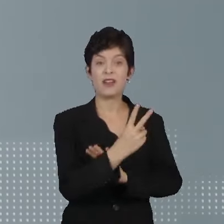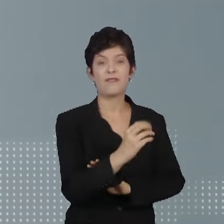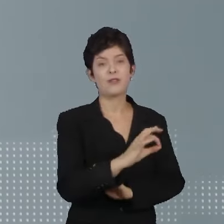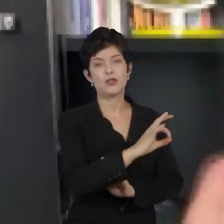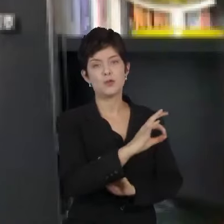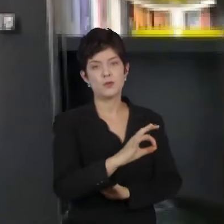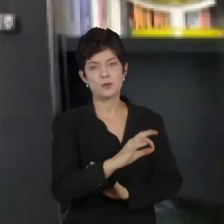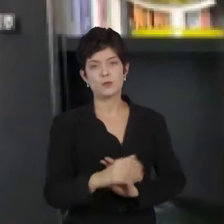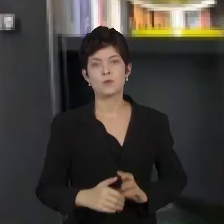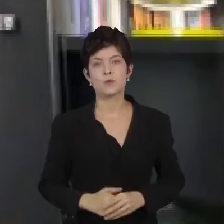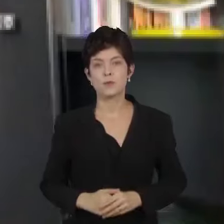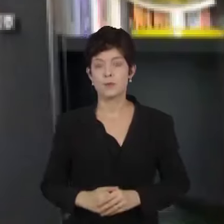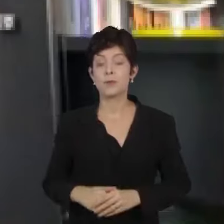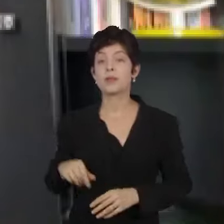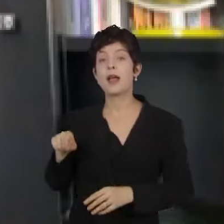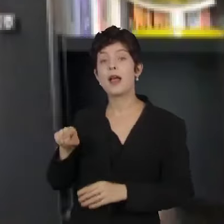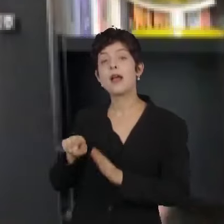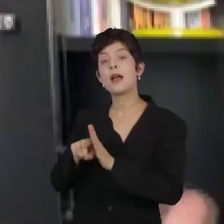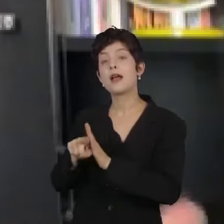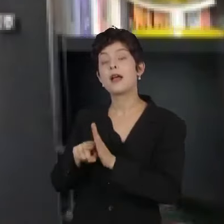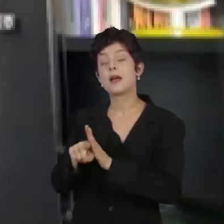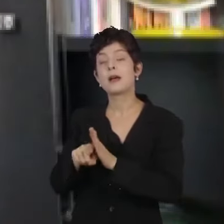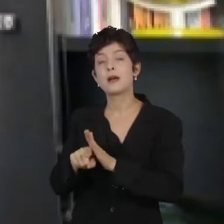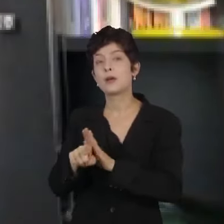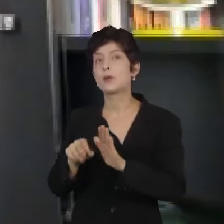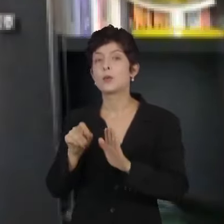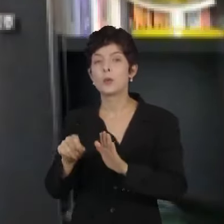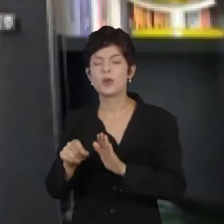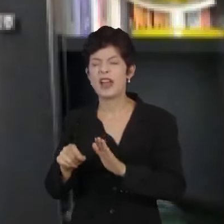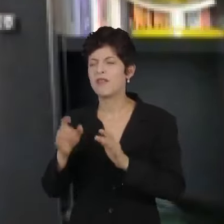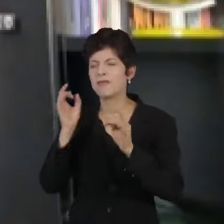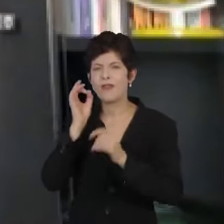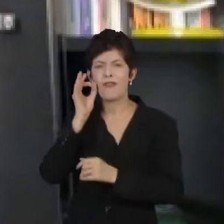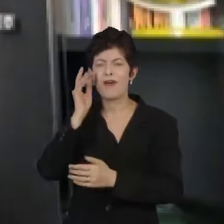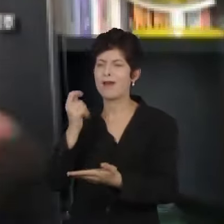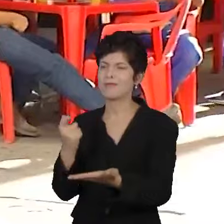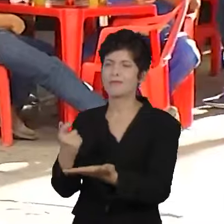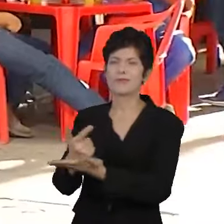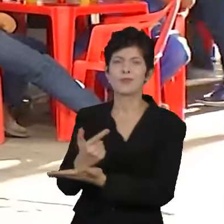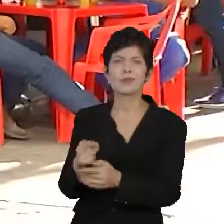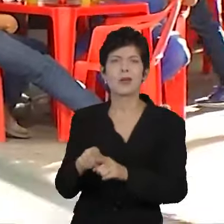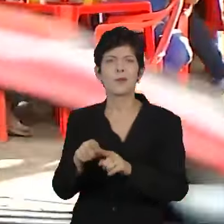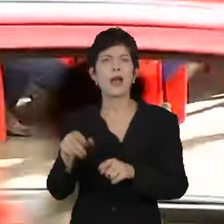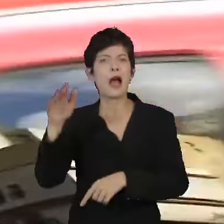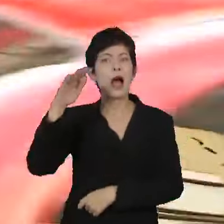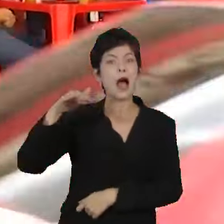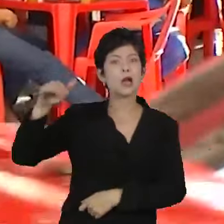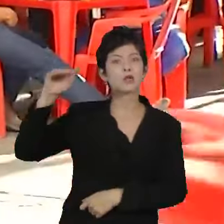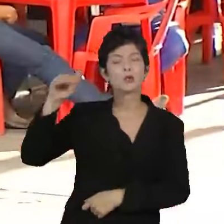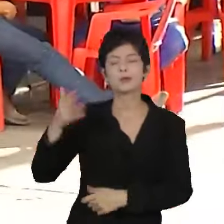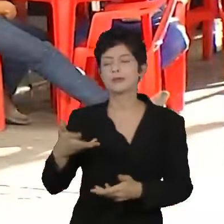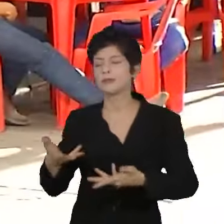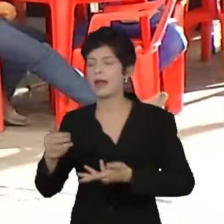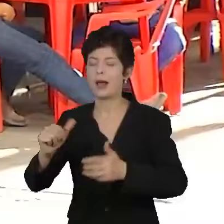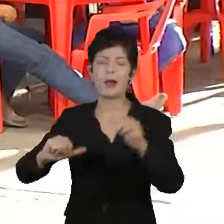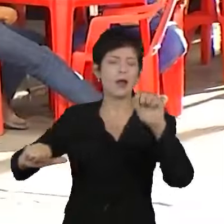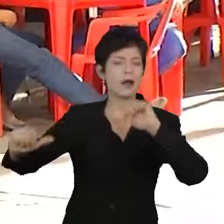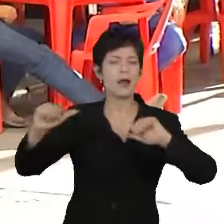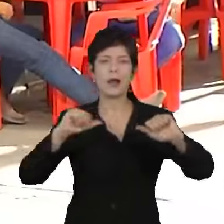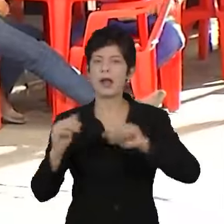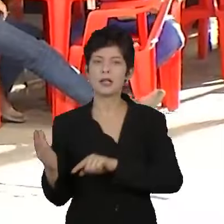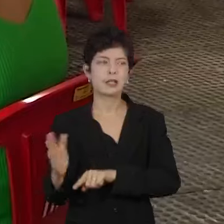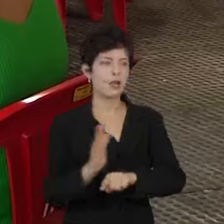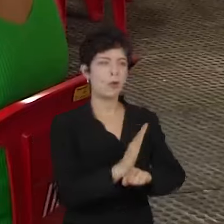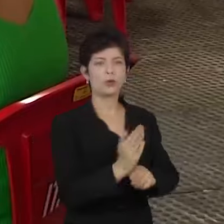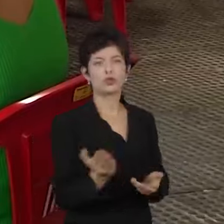20% para esta pesquisadora o fácil acesso e a maneira como os adultos lidam com a bebida não ajudam os